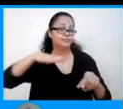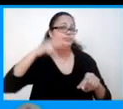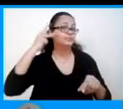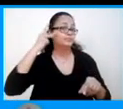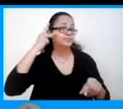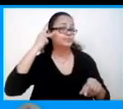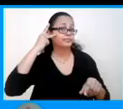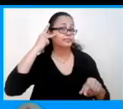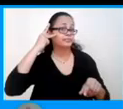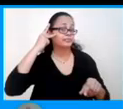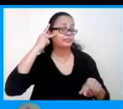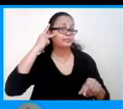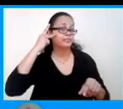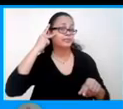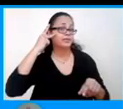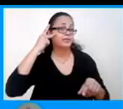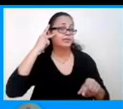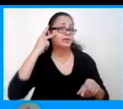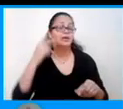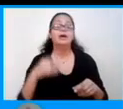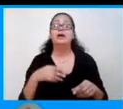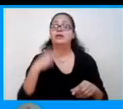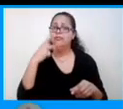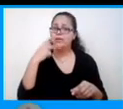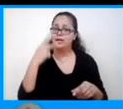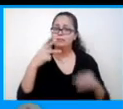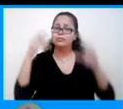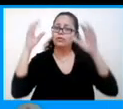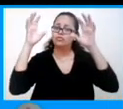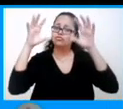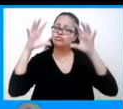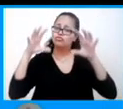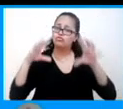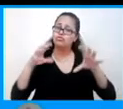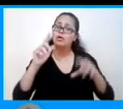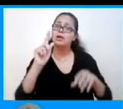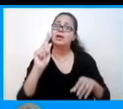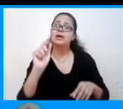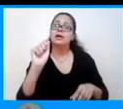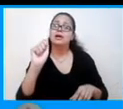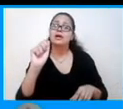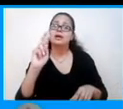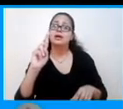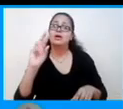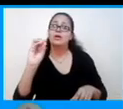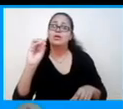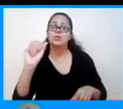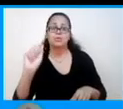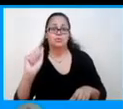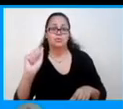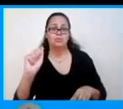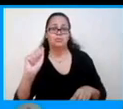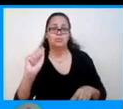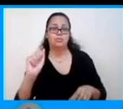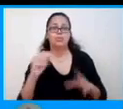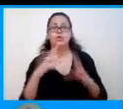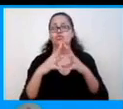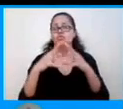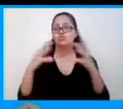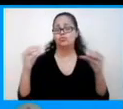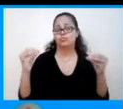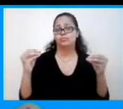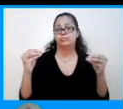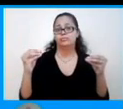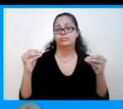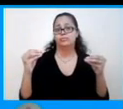Paulo. Nós falamos na última aula sobre a garoa paulistana, né? A cidade de São Paulo era conhecida como a terra da garoa. Então a garoa desapareceu e